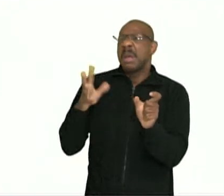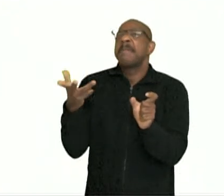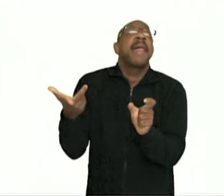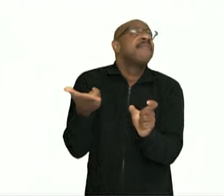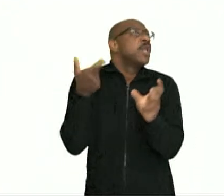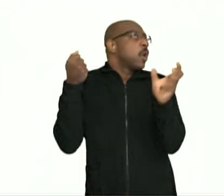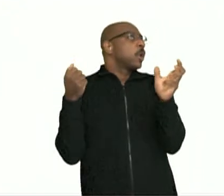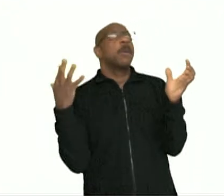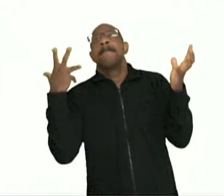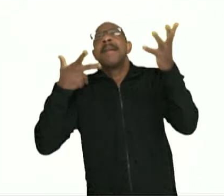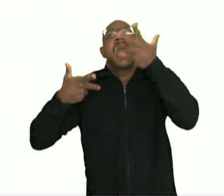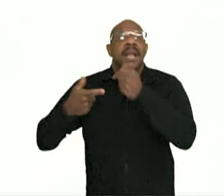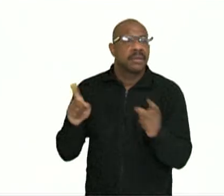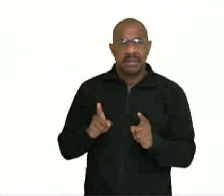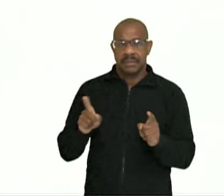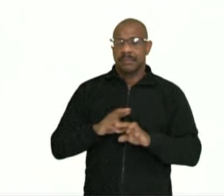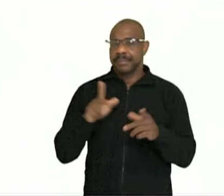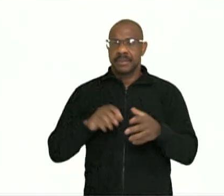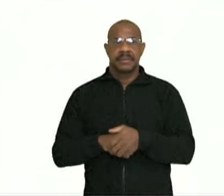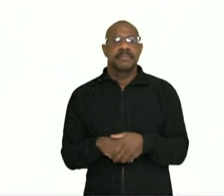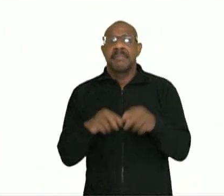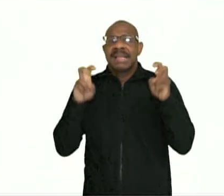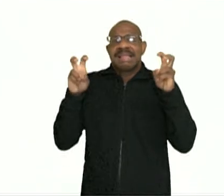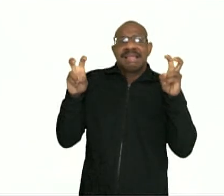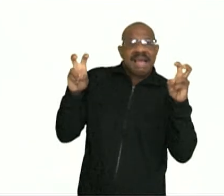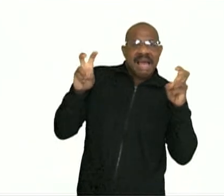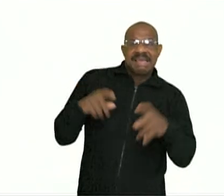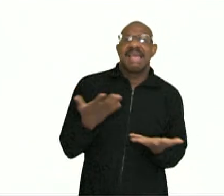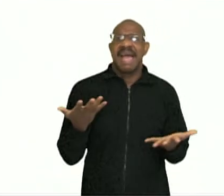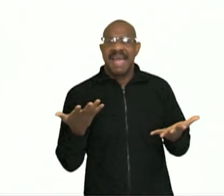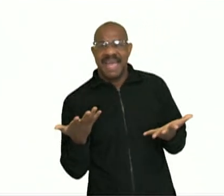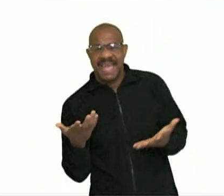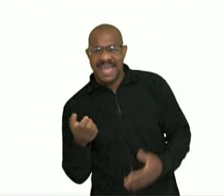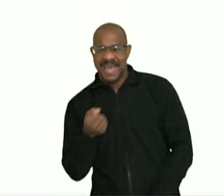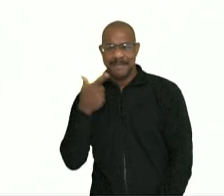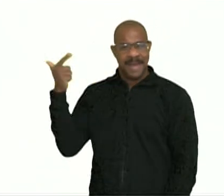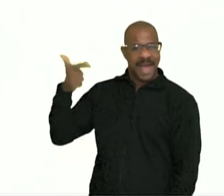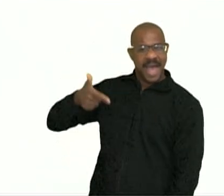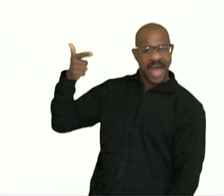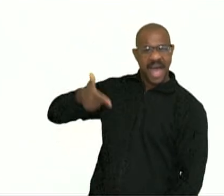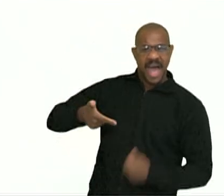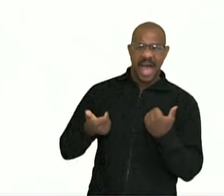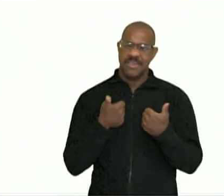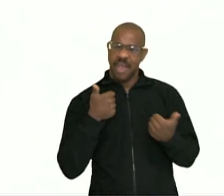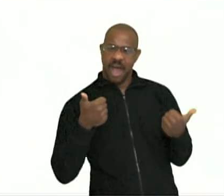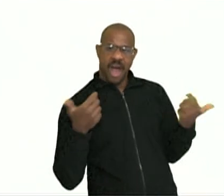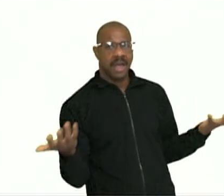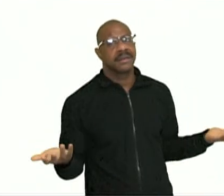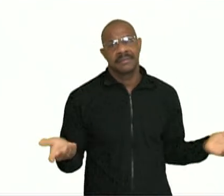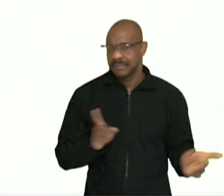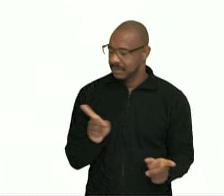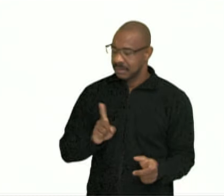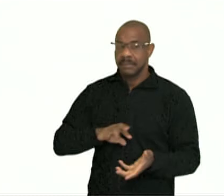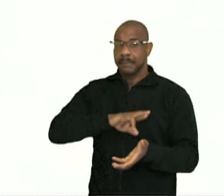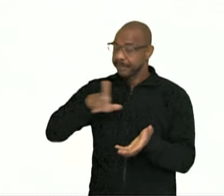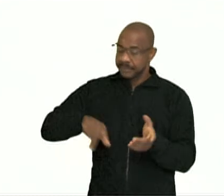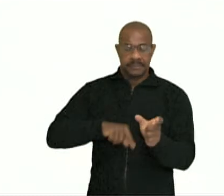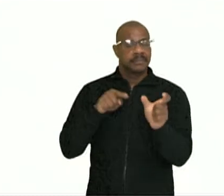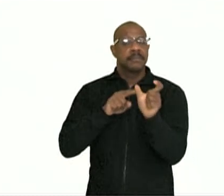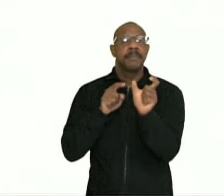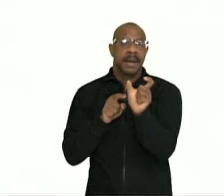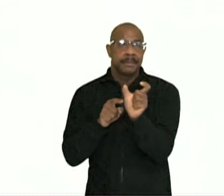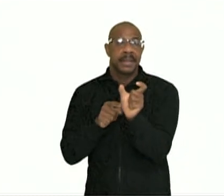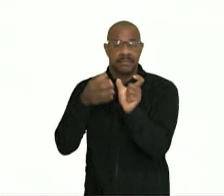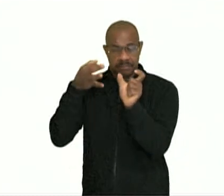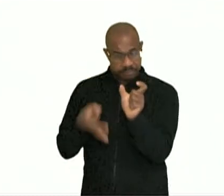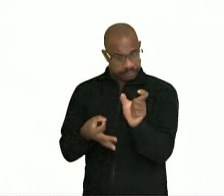formoso. Gírias, e aí, tá ligado, joia, né? Afirmações extremas